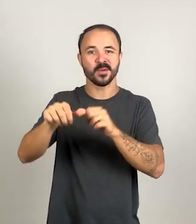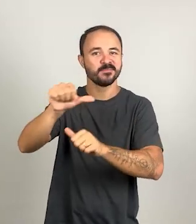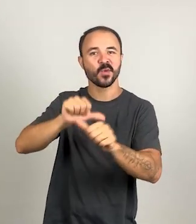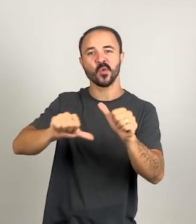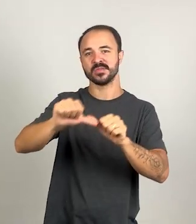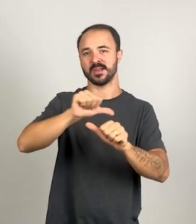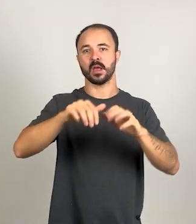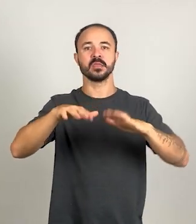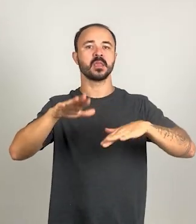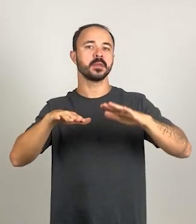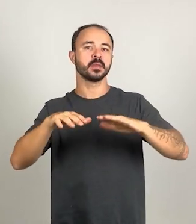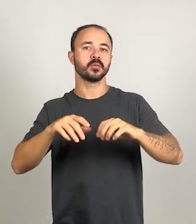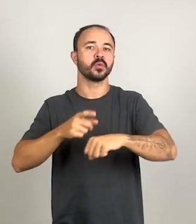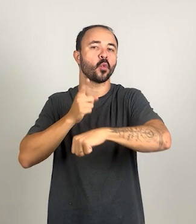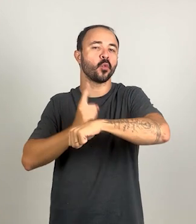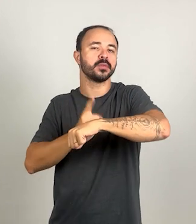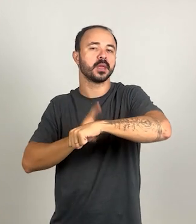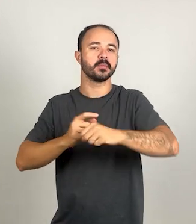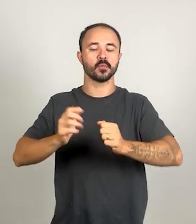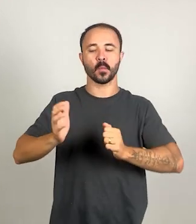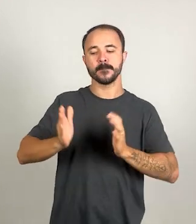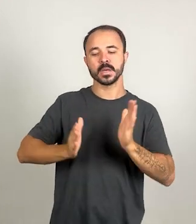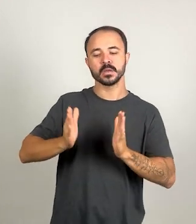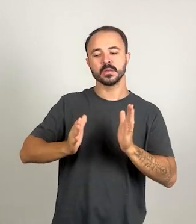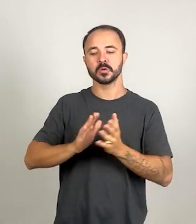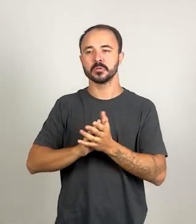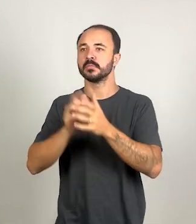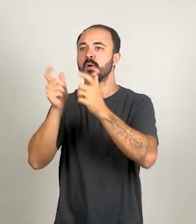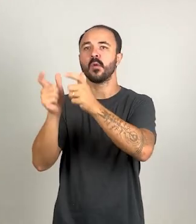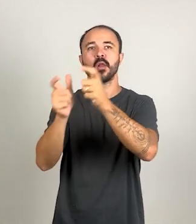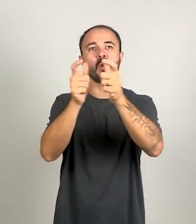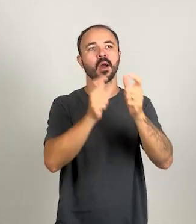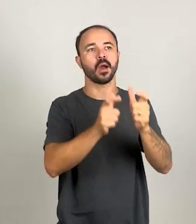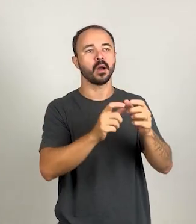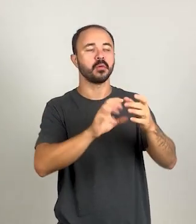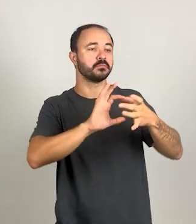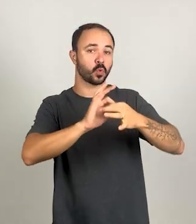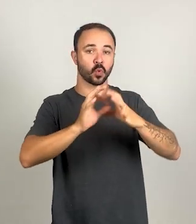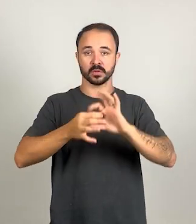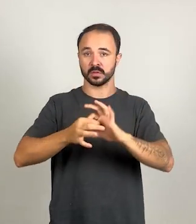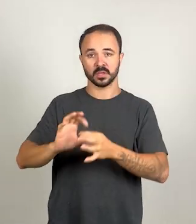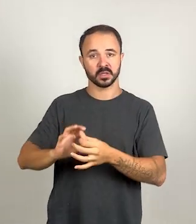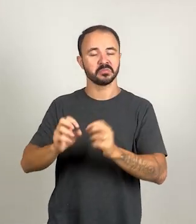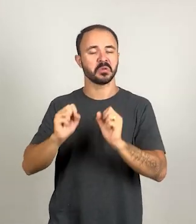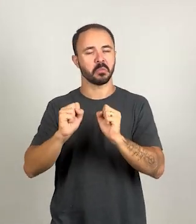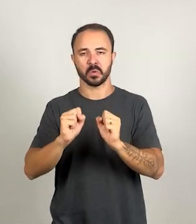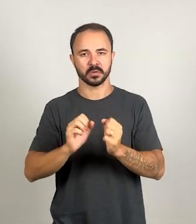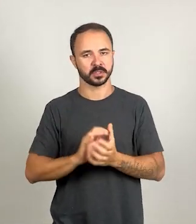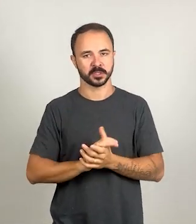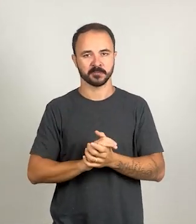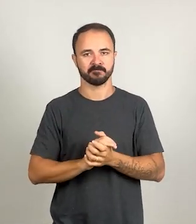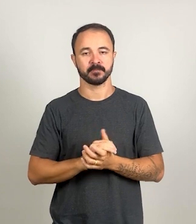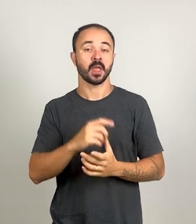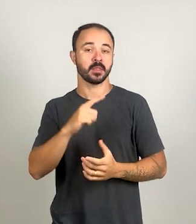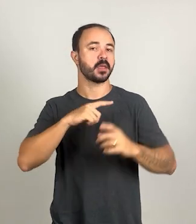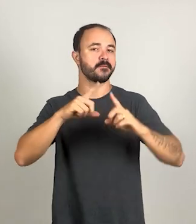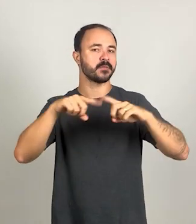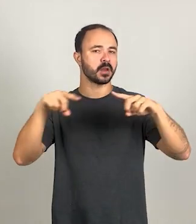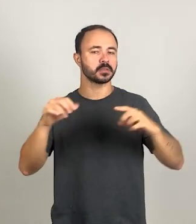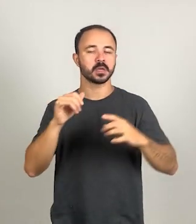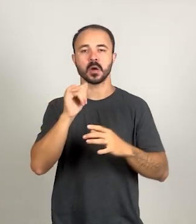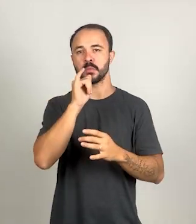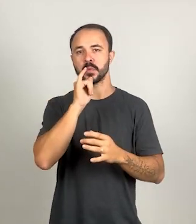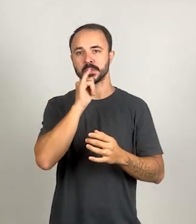experiências e as necessidades do indivíduo e do grupo que se expressa temos os seguintes tipos de variações